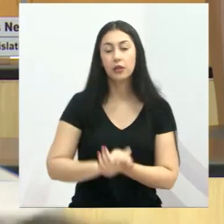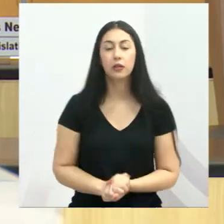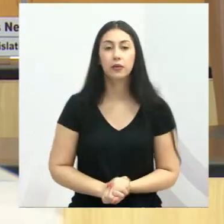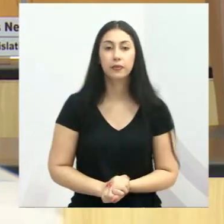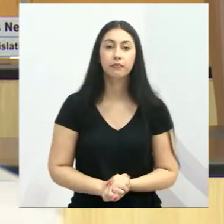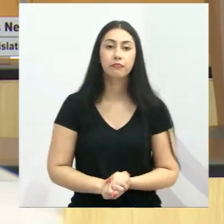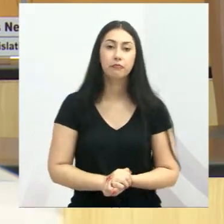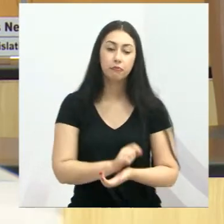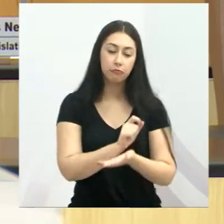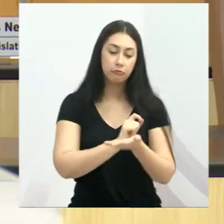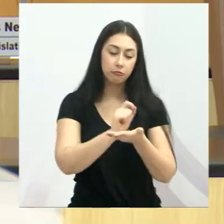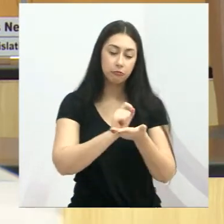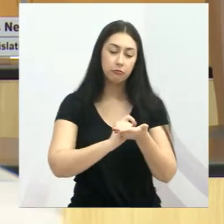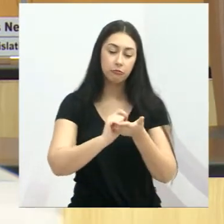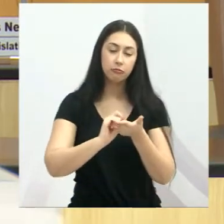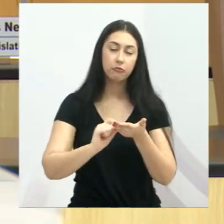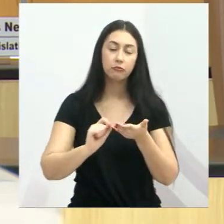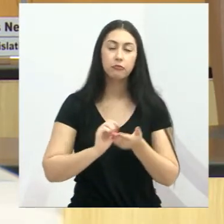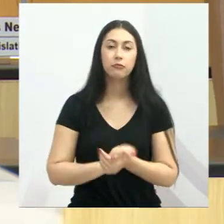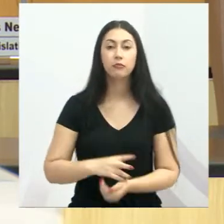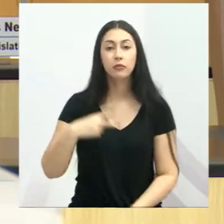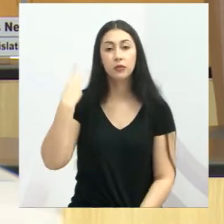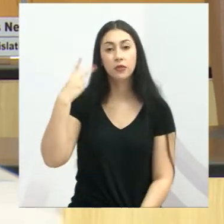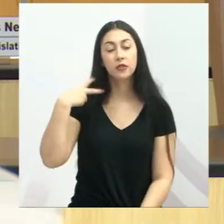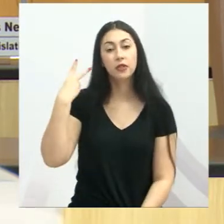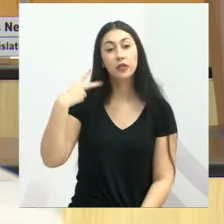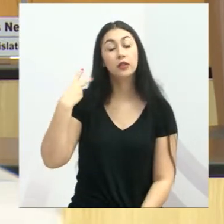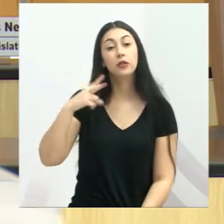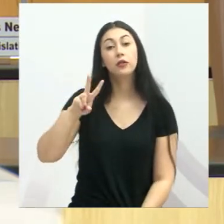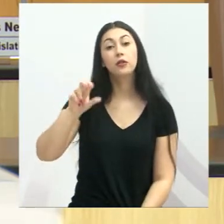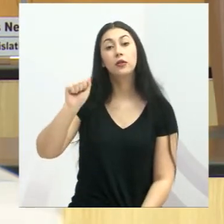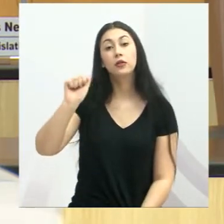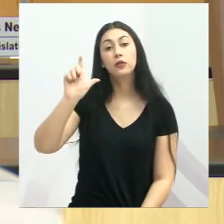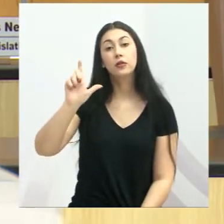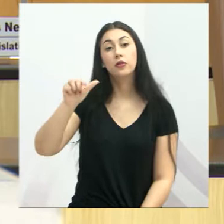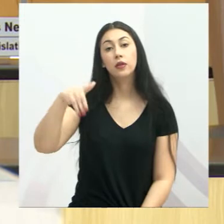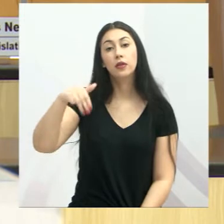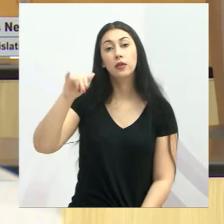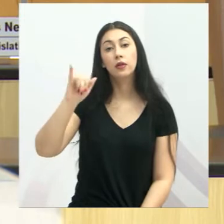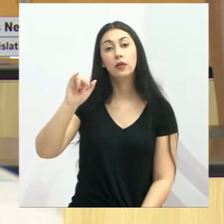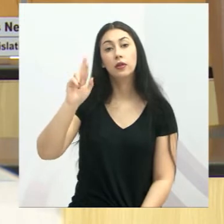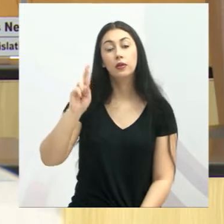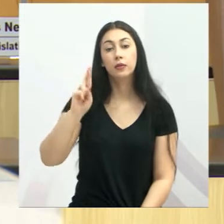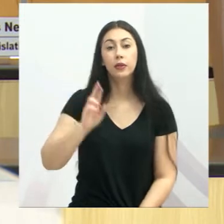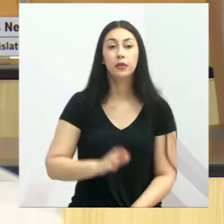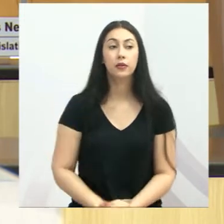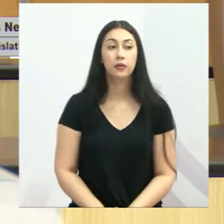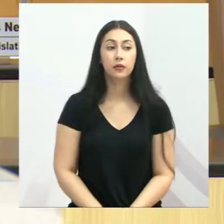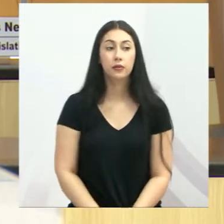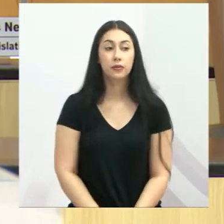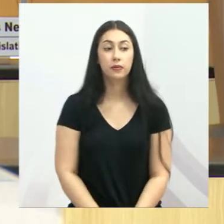dispensada, subscrevemos. Autoria, vereador Valmir, do Parque Meia Lua.